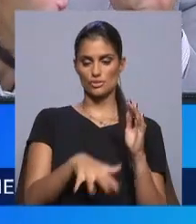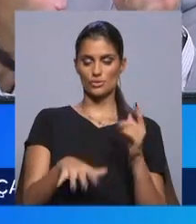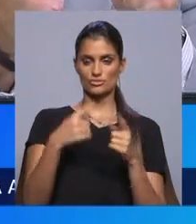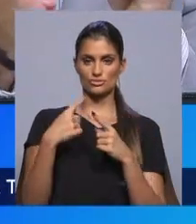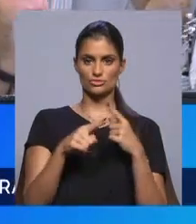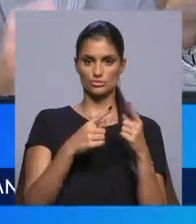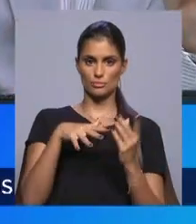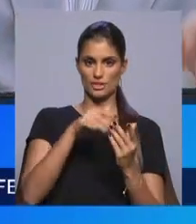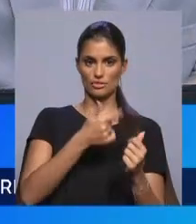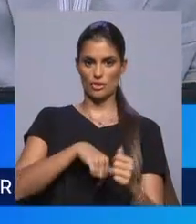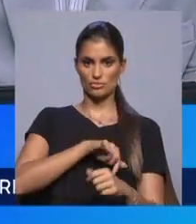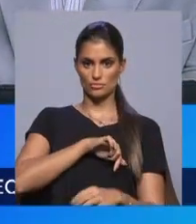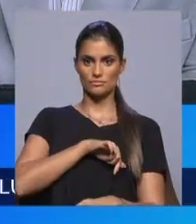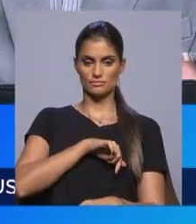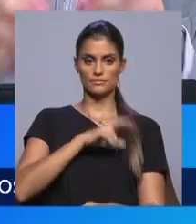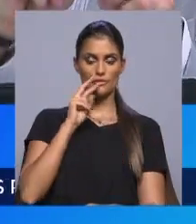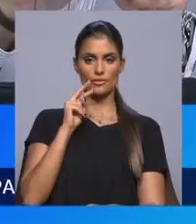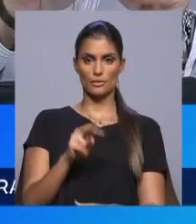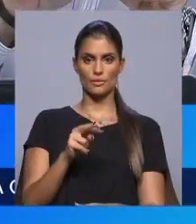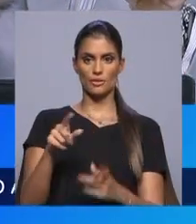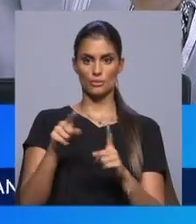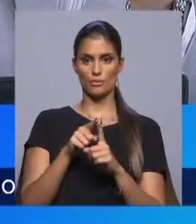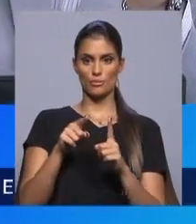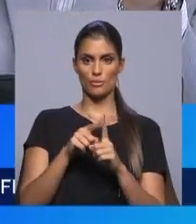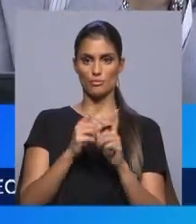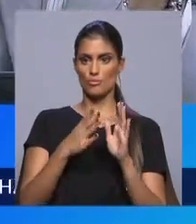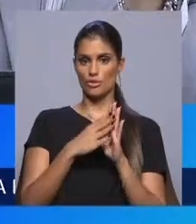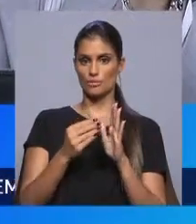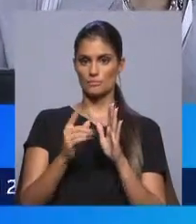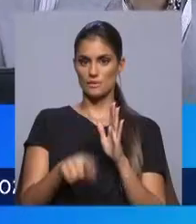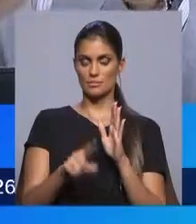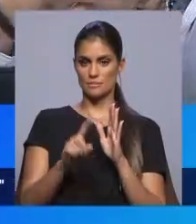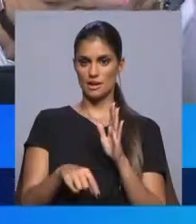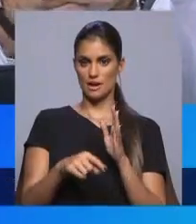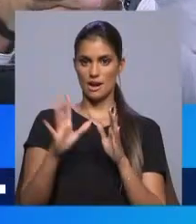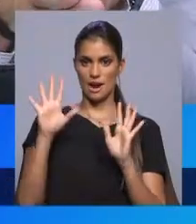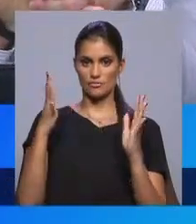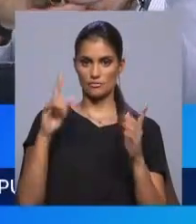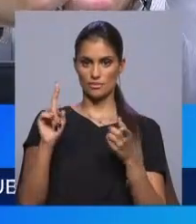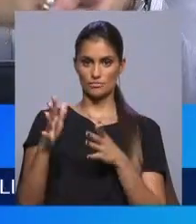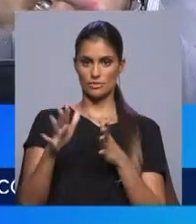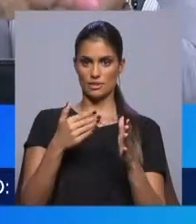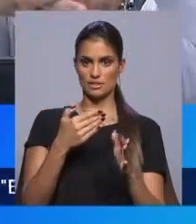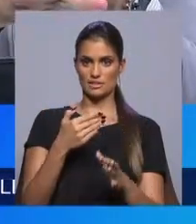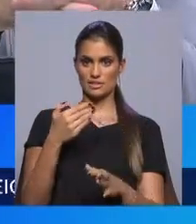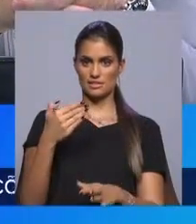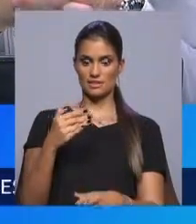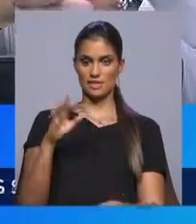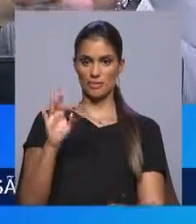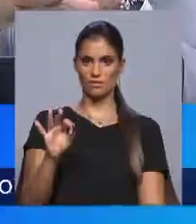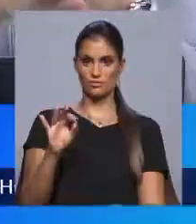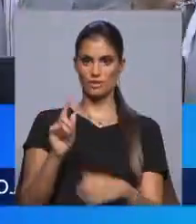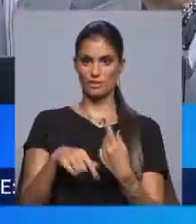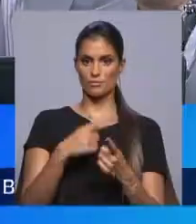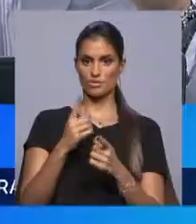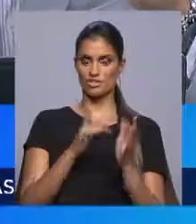do nosso planeta e encontrou uma espécie de um padrão que se repetiu em muitas dessas árvores. Por volta do ano 774